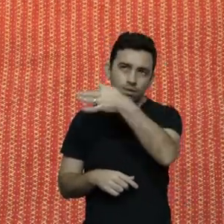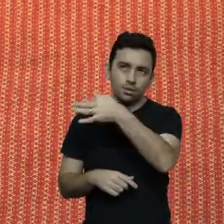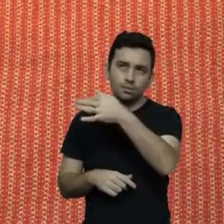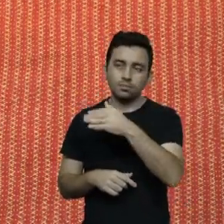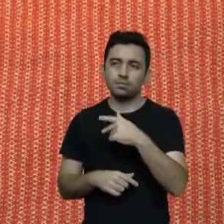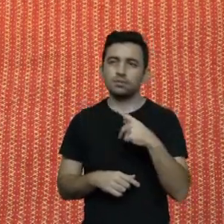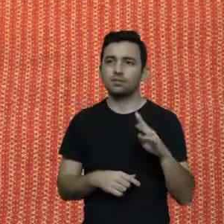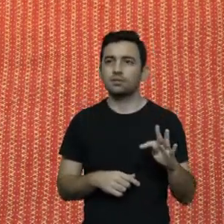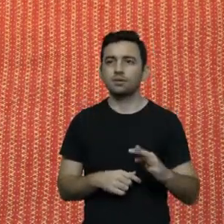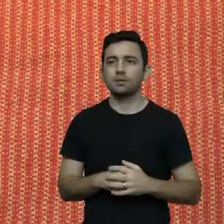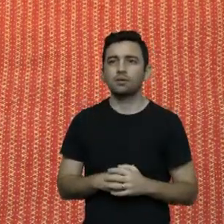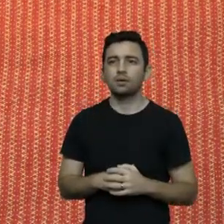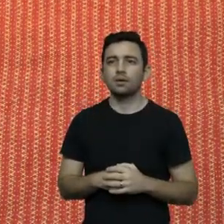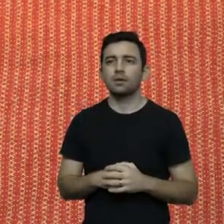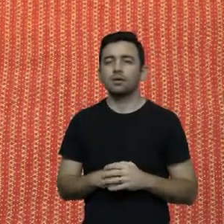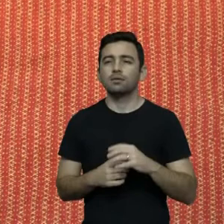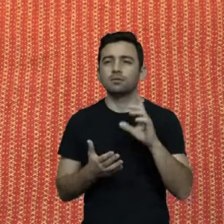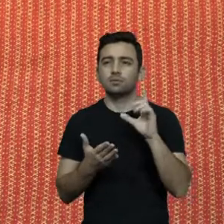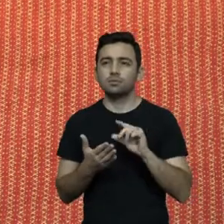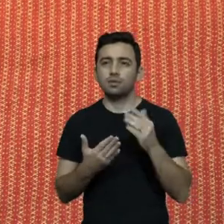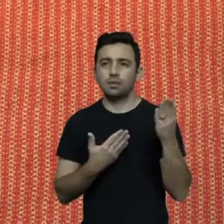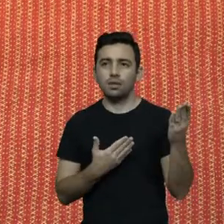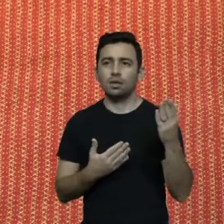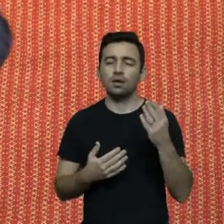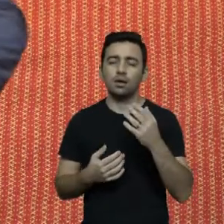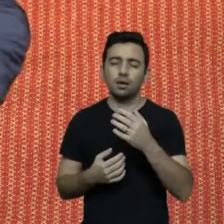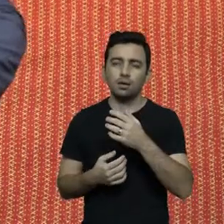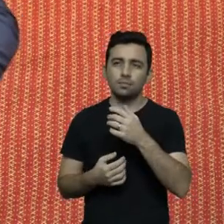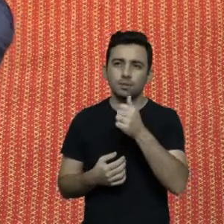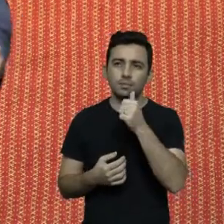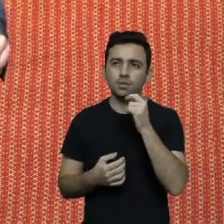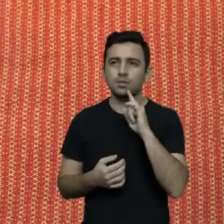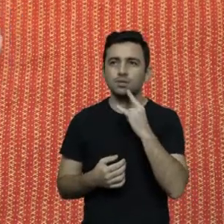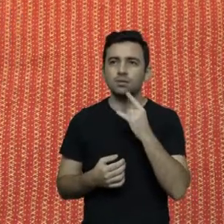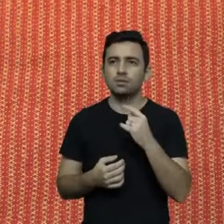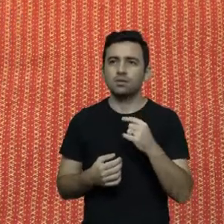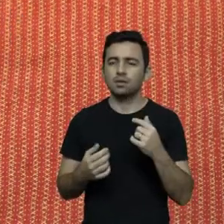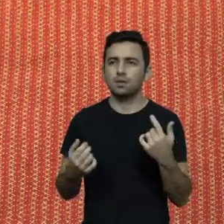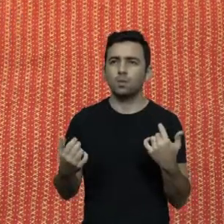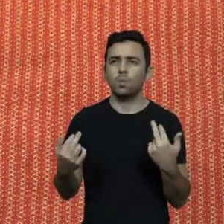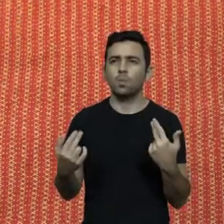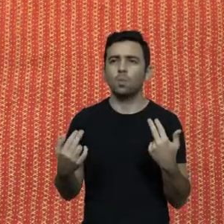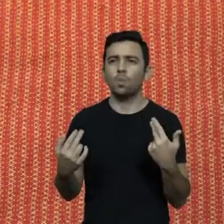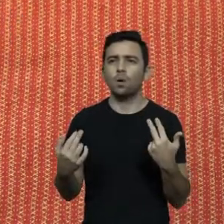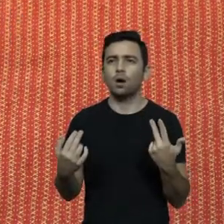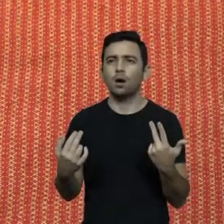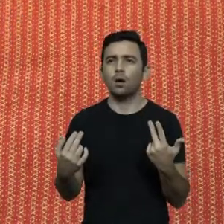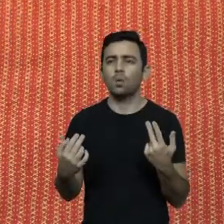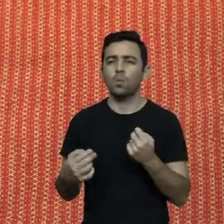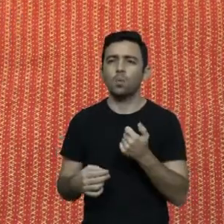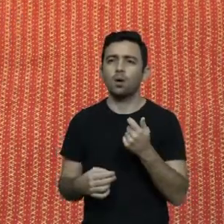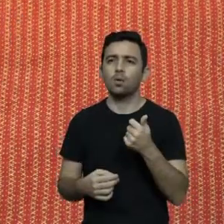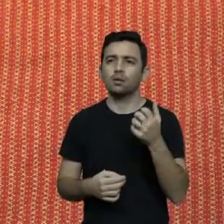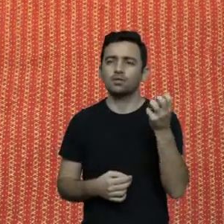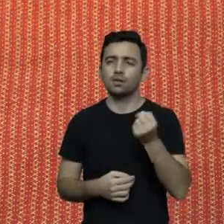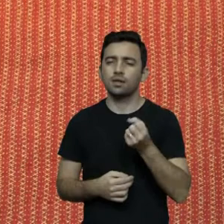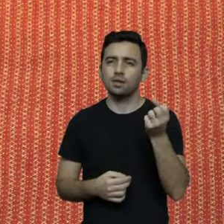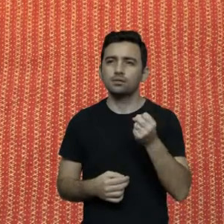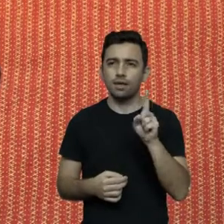disse que abaixar o posto do Whisky a quase igual ou semelhante ao do leite é